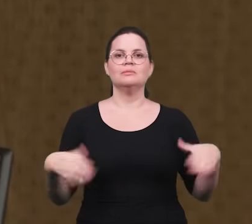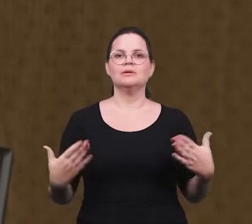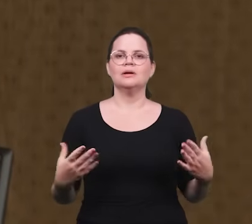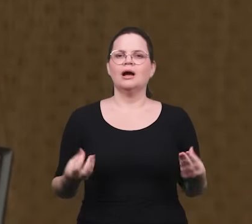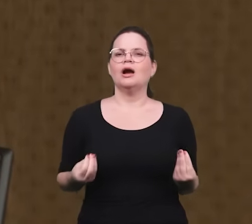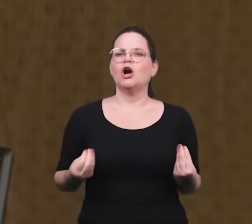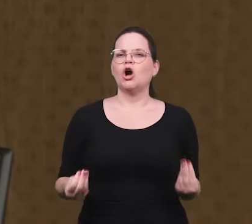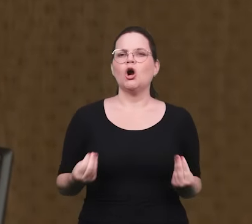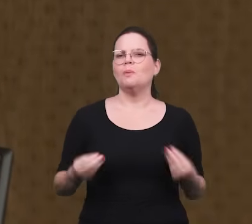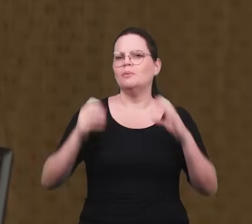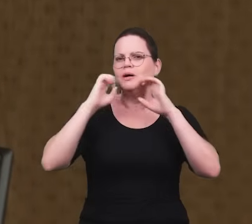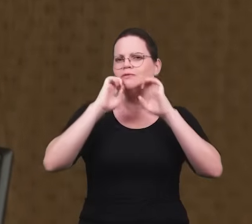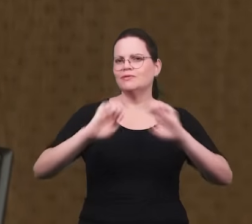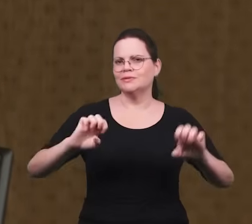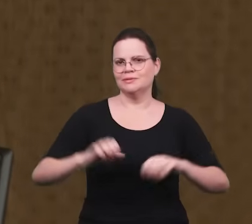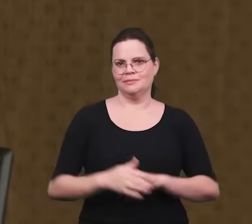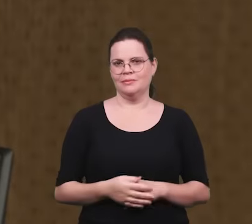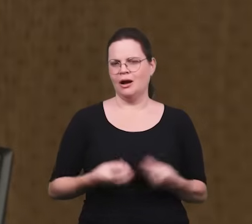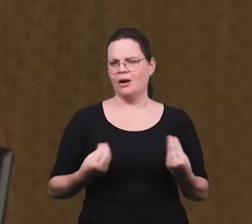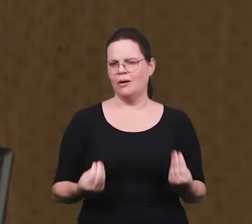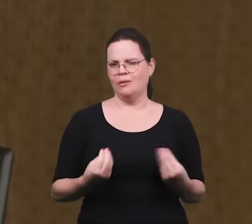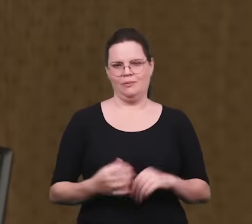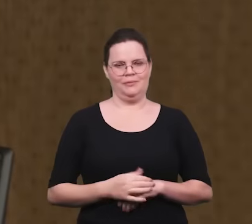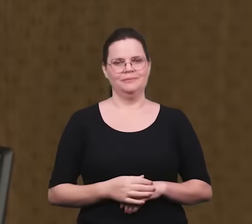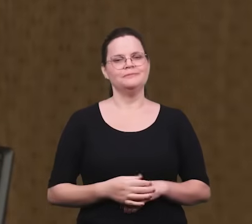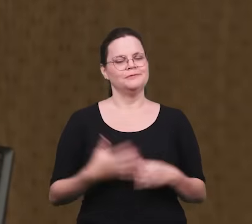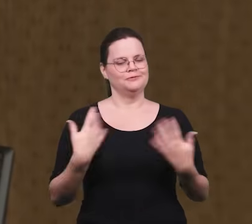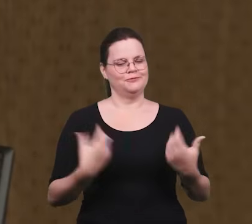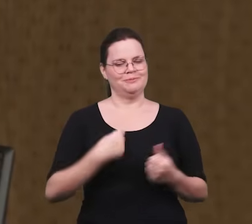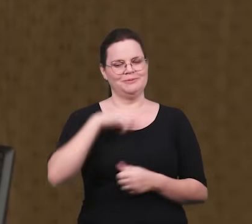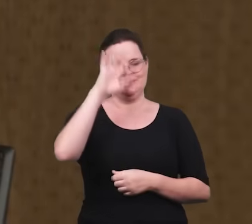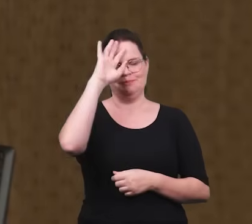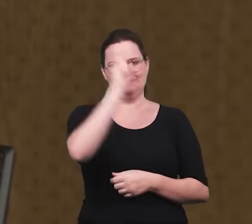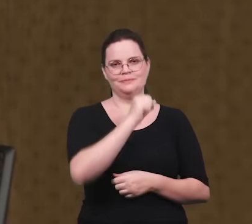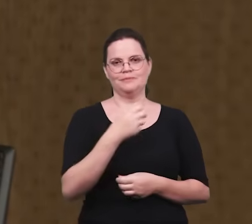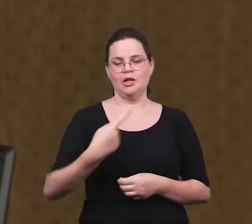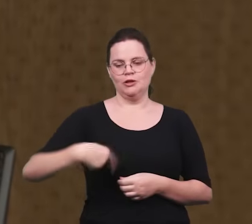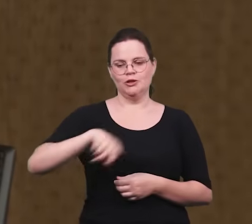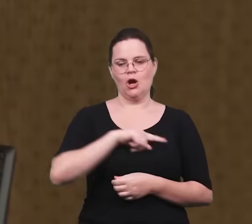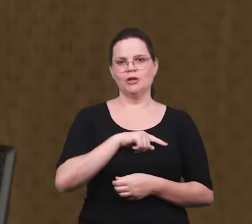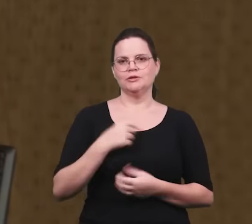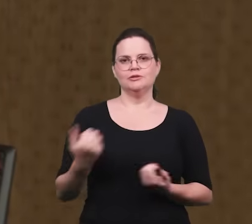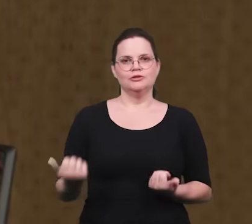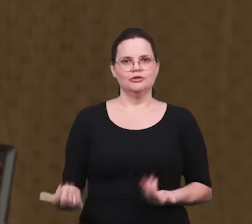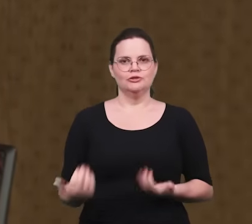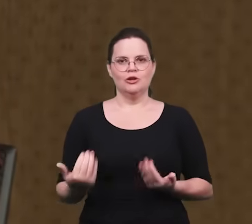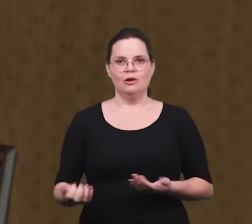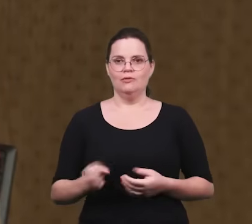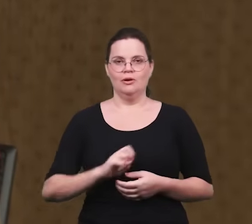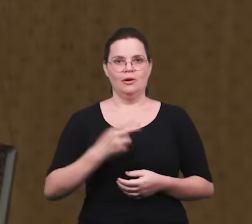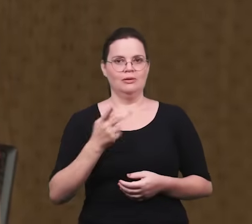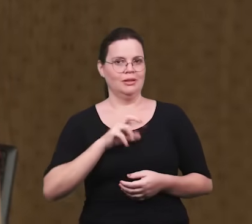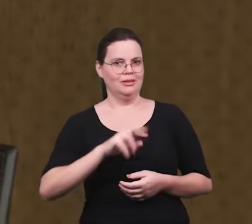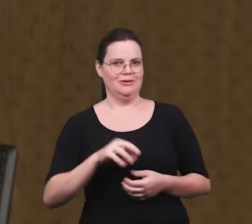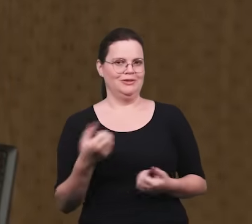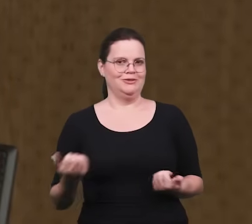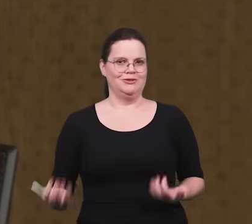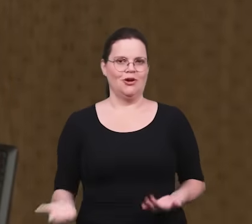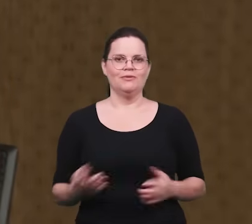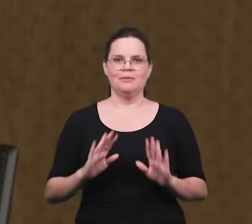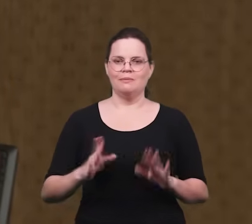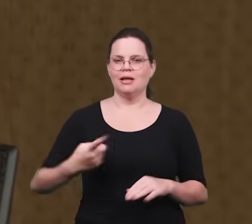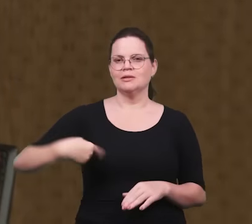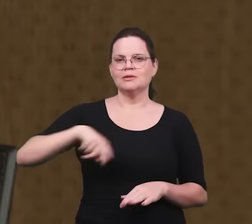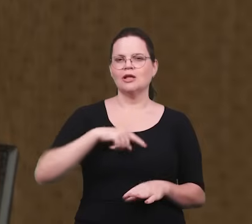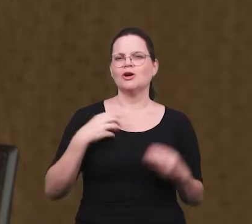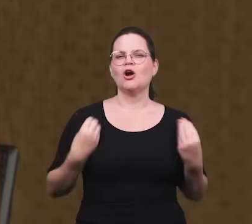é como evangelizar. E hoje nós vamos aprender um pouco mais sobre como nós, jovens ou não jovens também, podemos servir